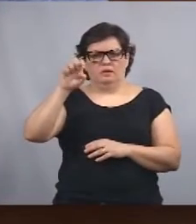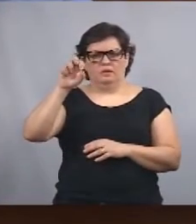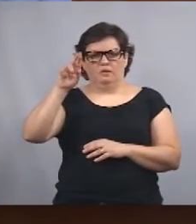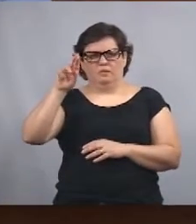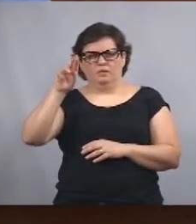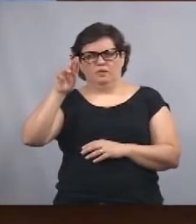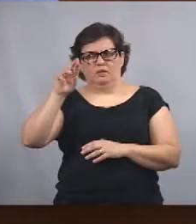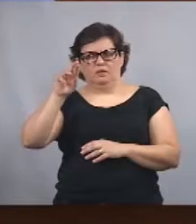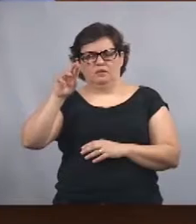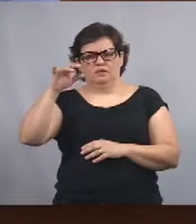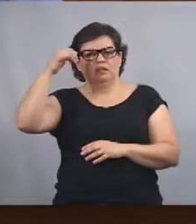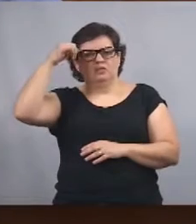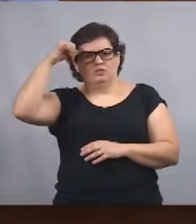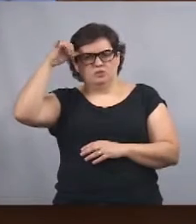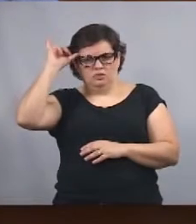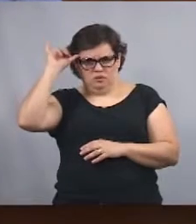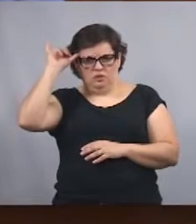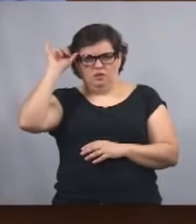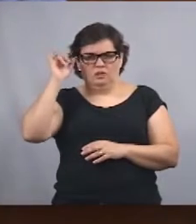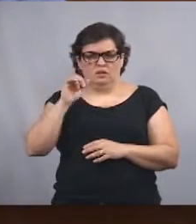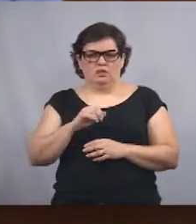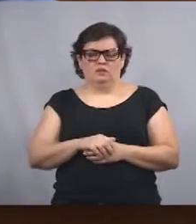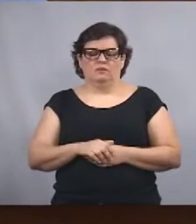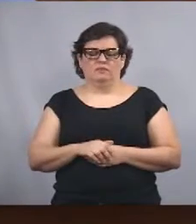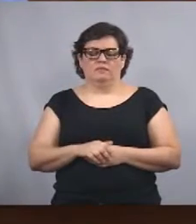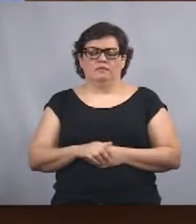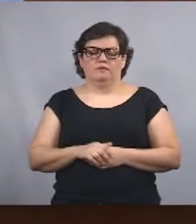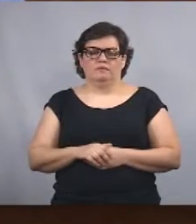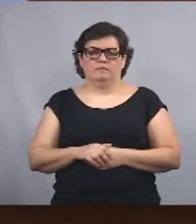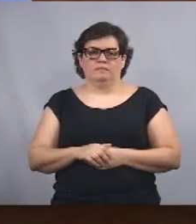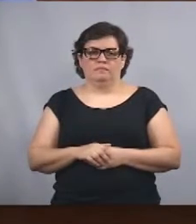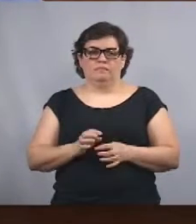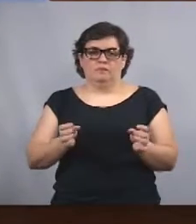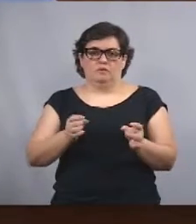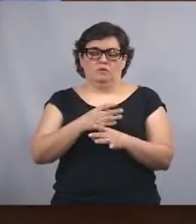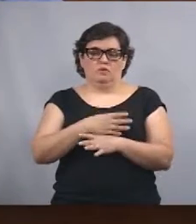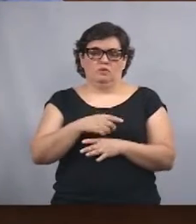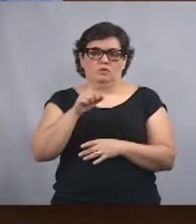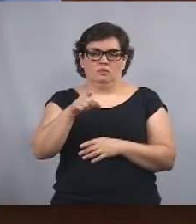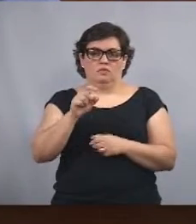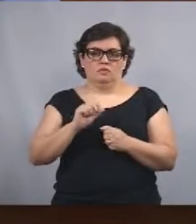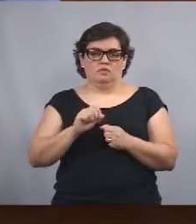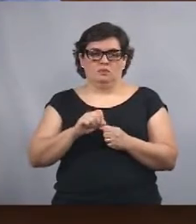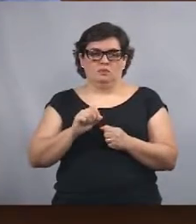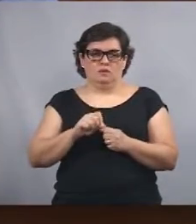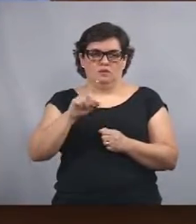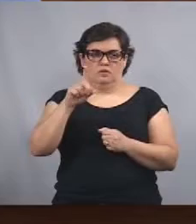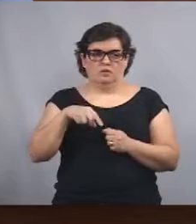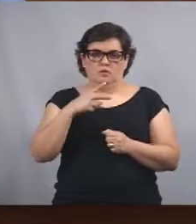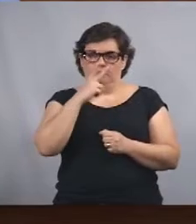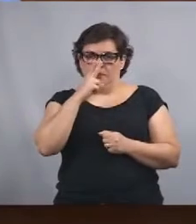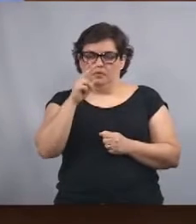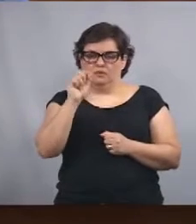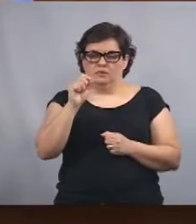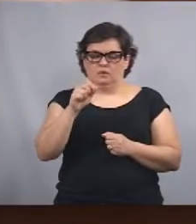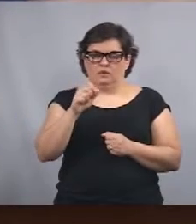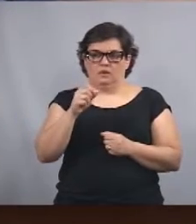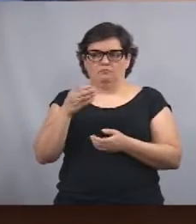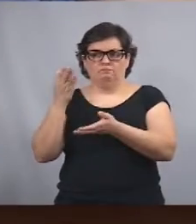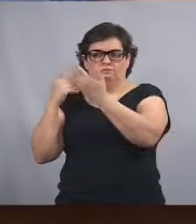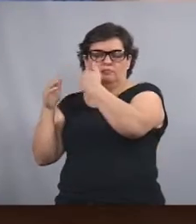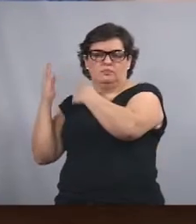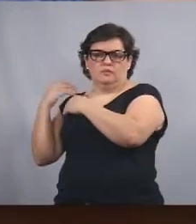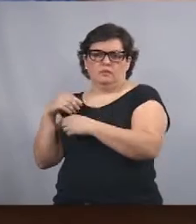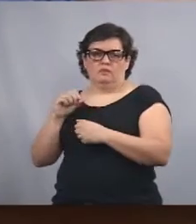Condomínio de Chacras IP. E a solução que Vossa Excelência propõe é semelhante à que foi proposta